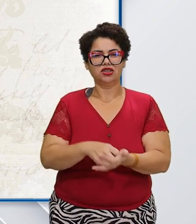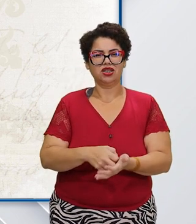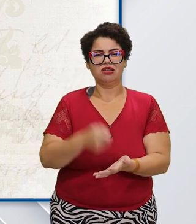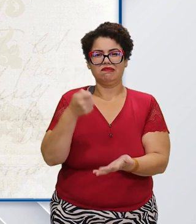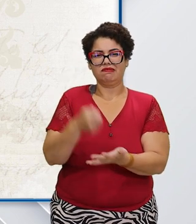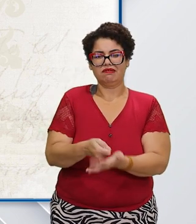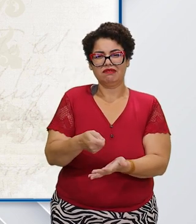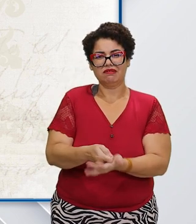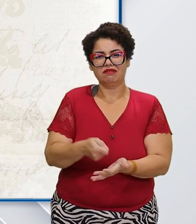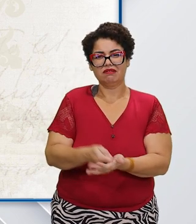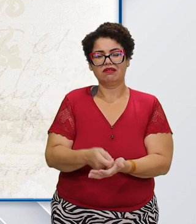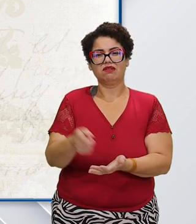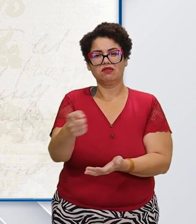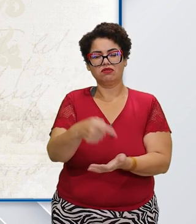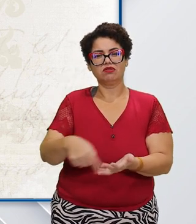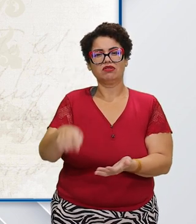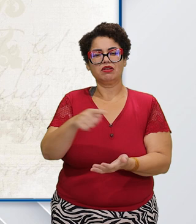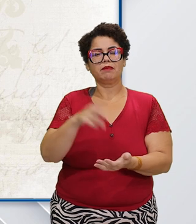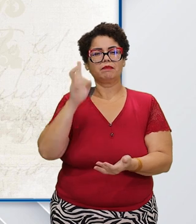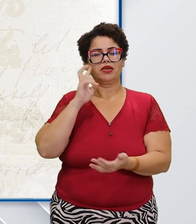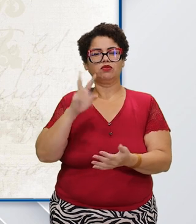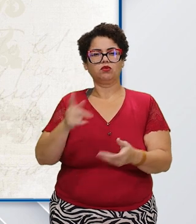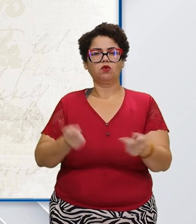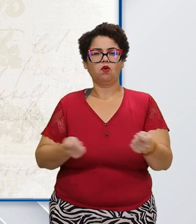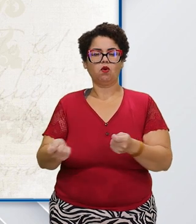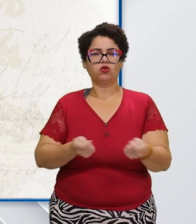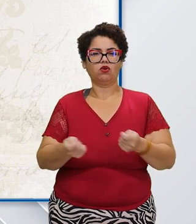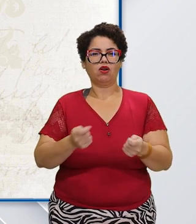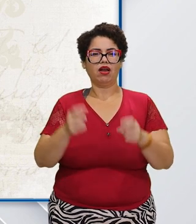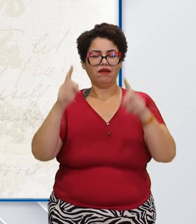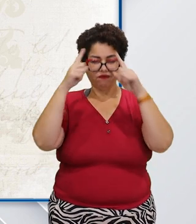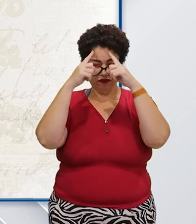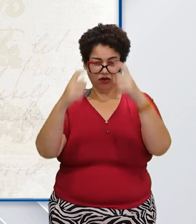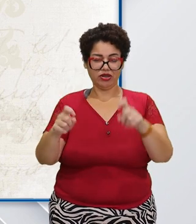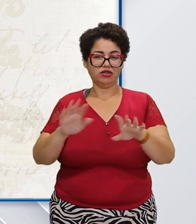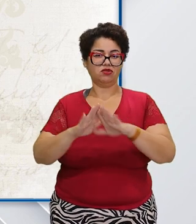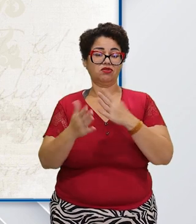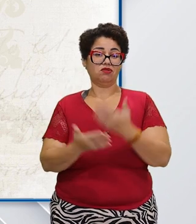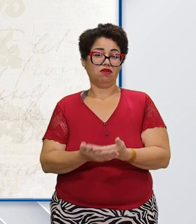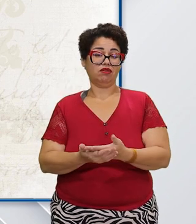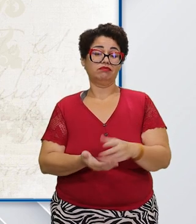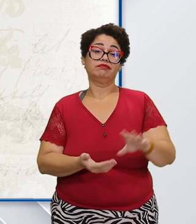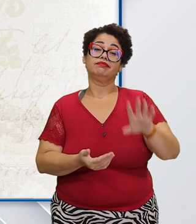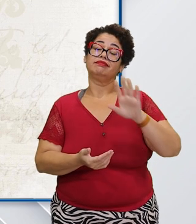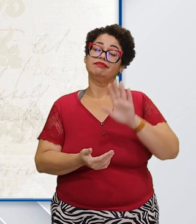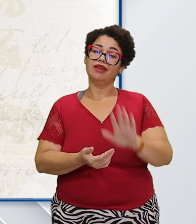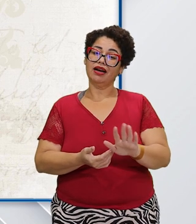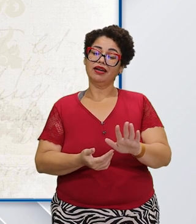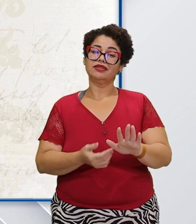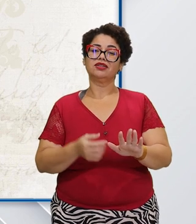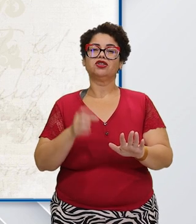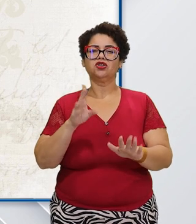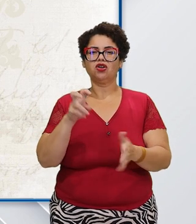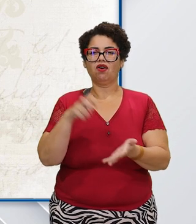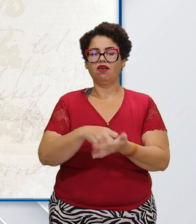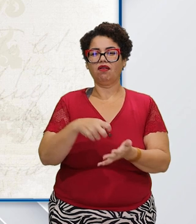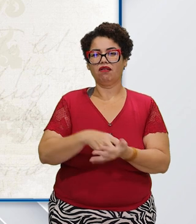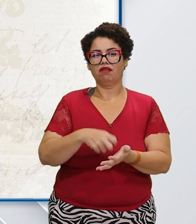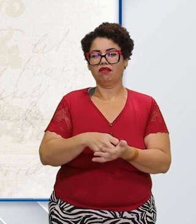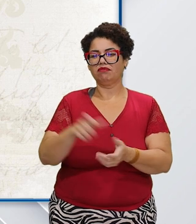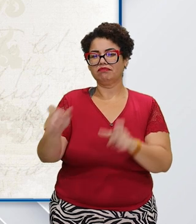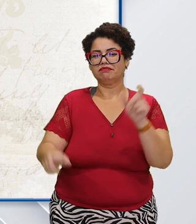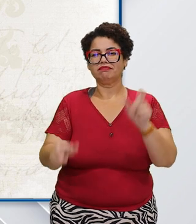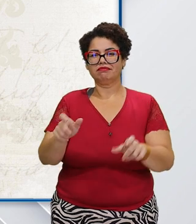punitivas rigorosas são suficientes para controlar a violência escolar no entanto a simples